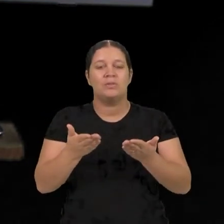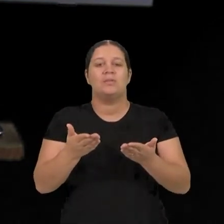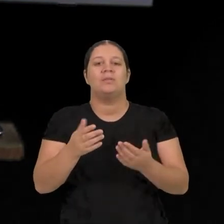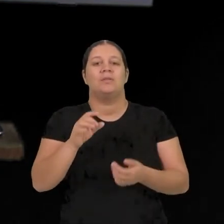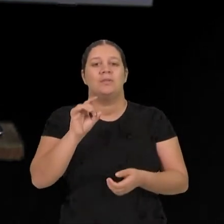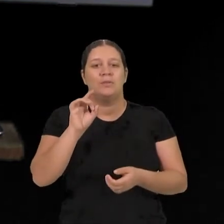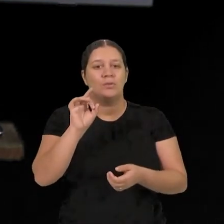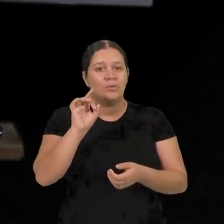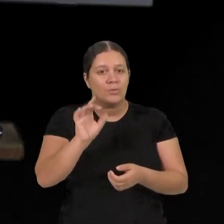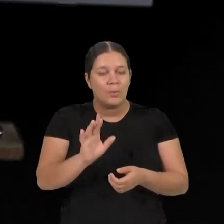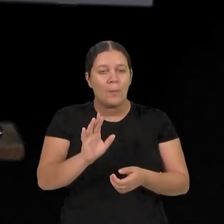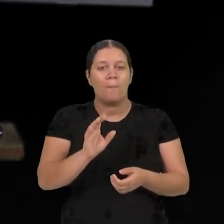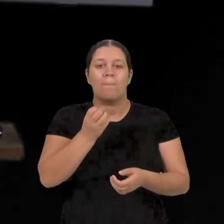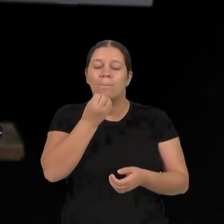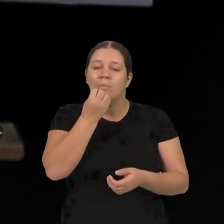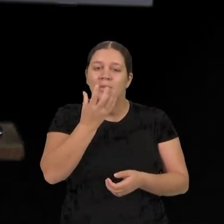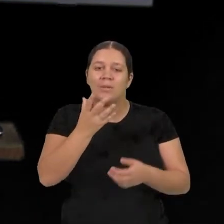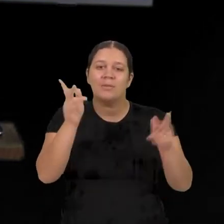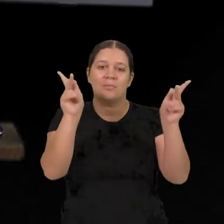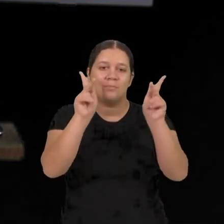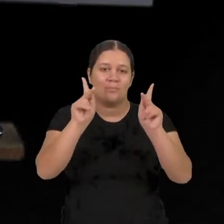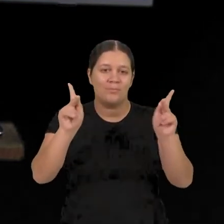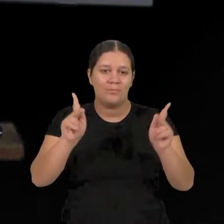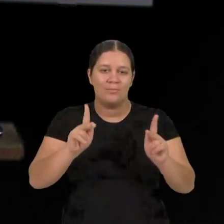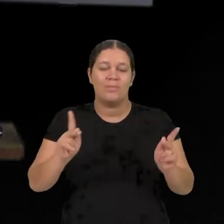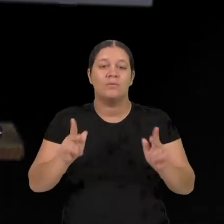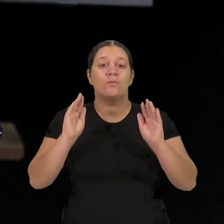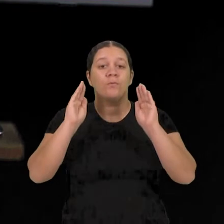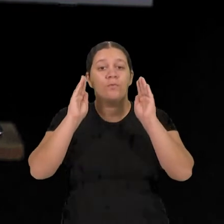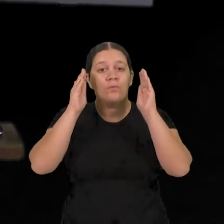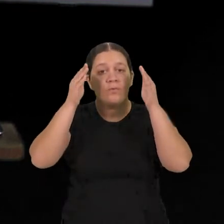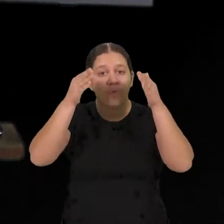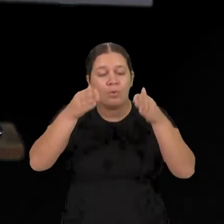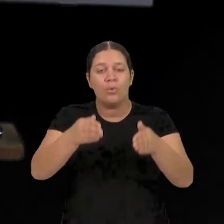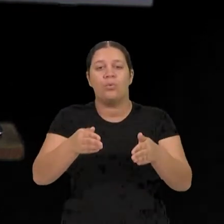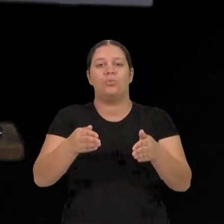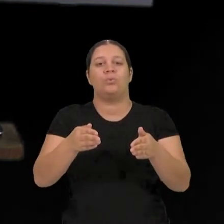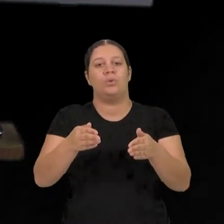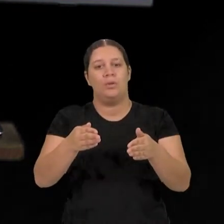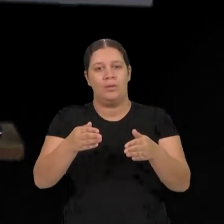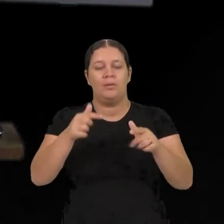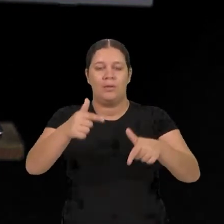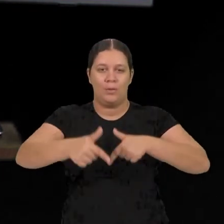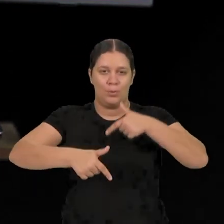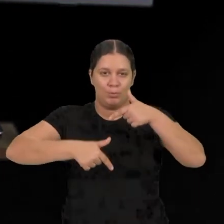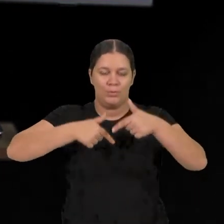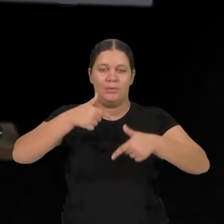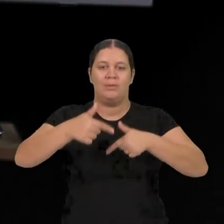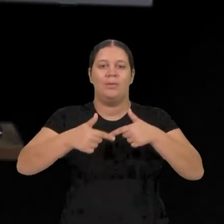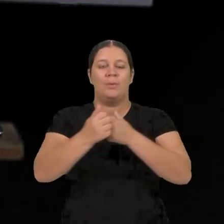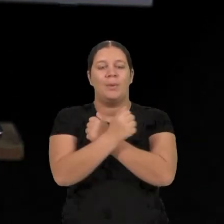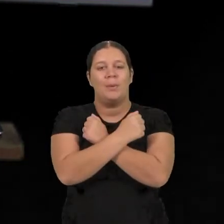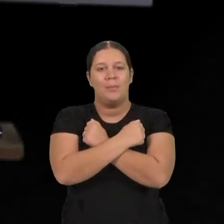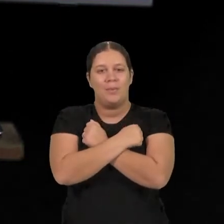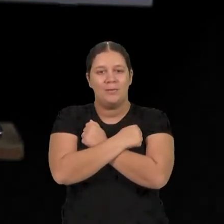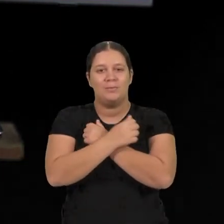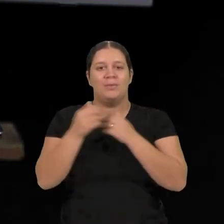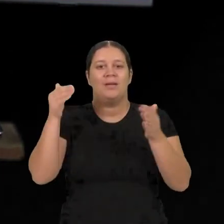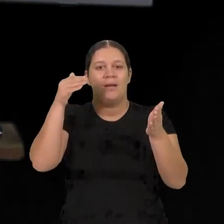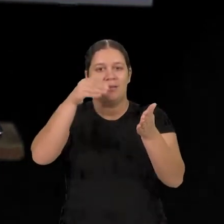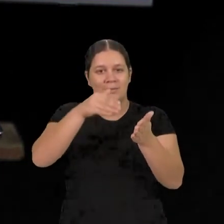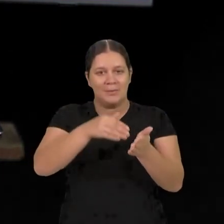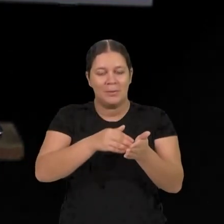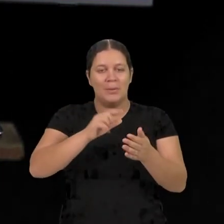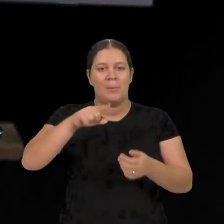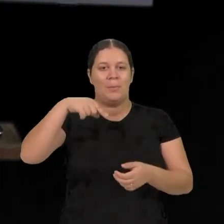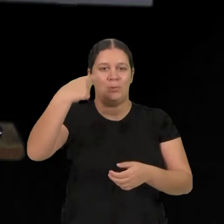isso. Fiquem bem, fiquem em paz, sempre no foco, sempre na luta. Um abraço, gente, e até a